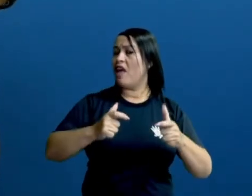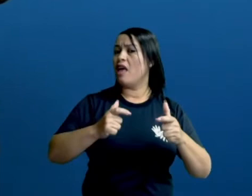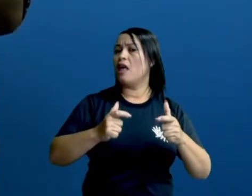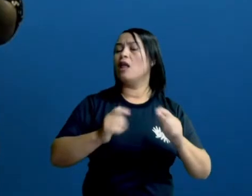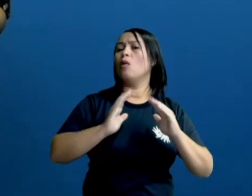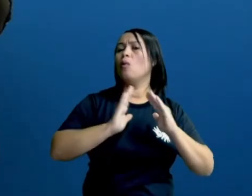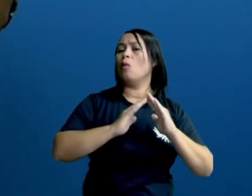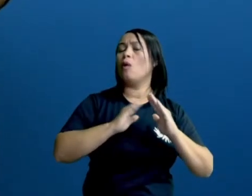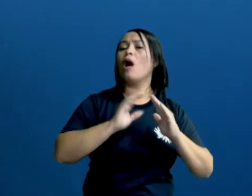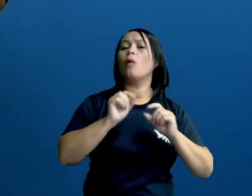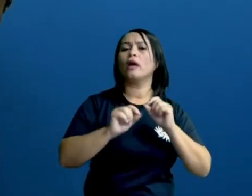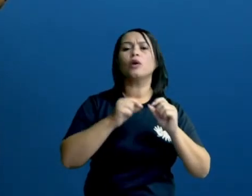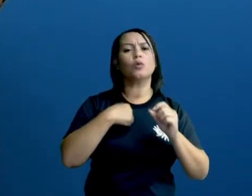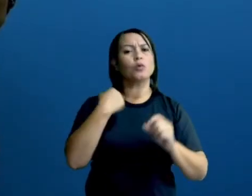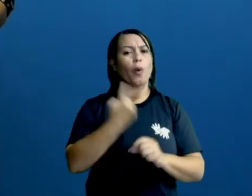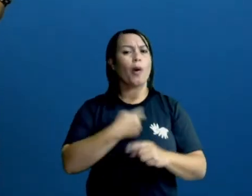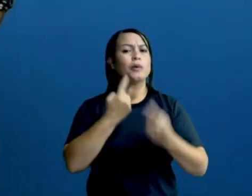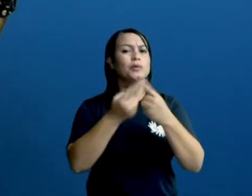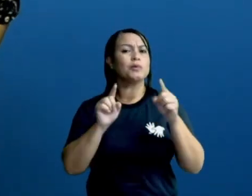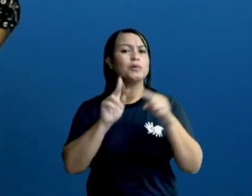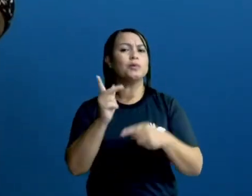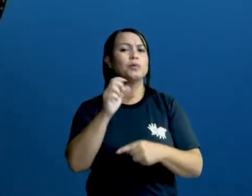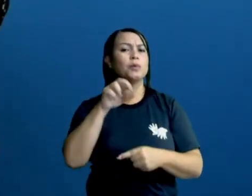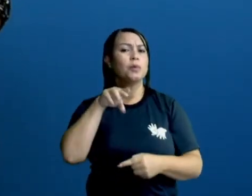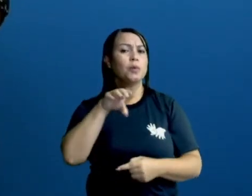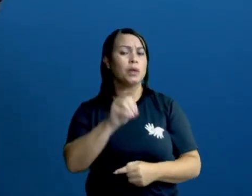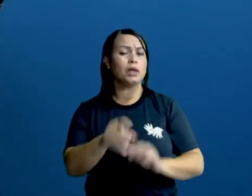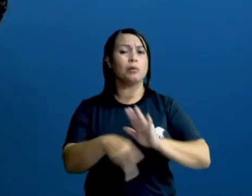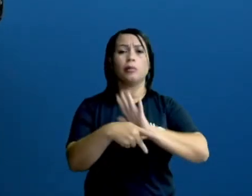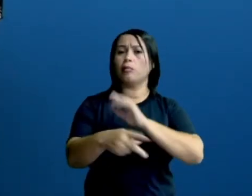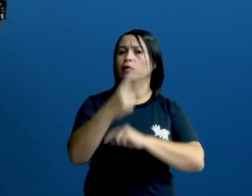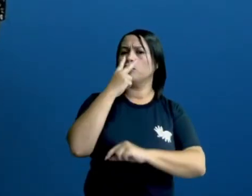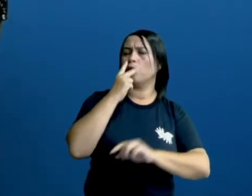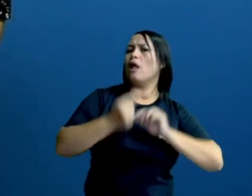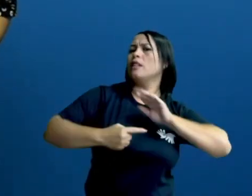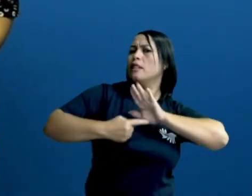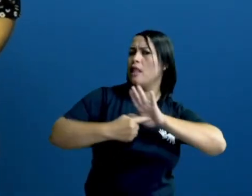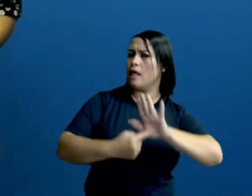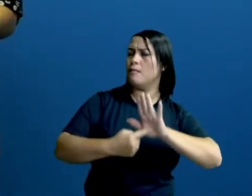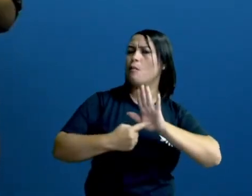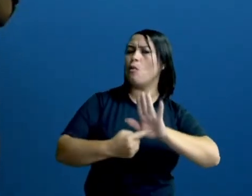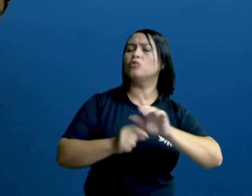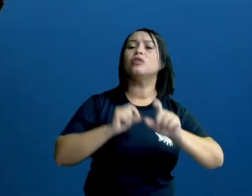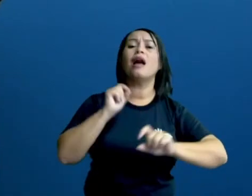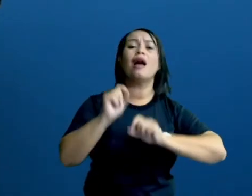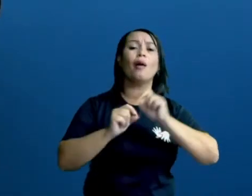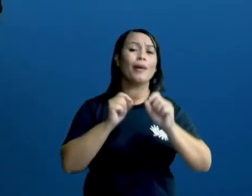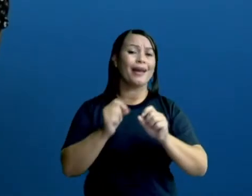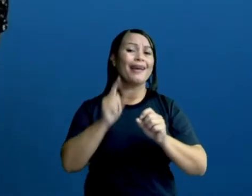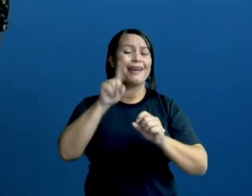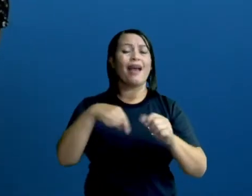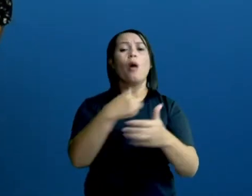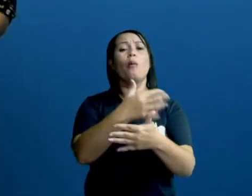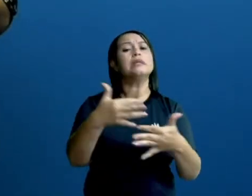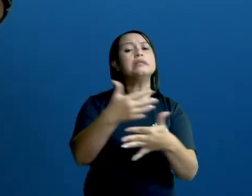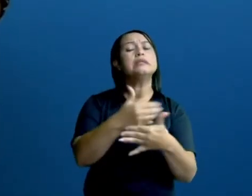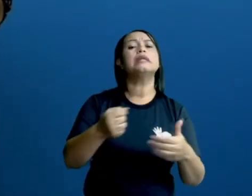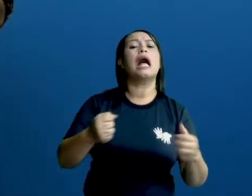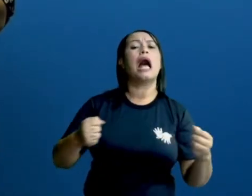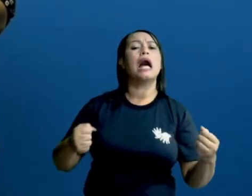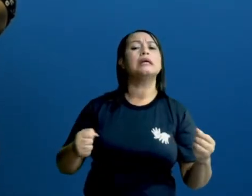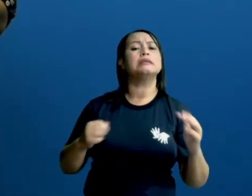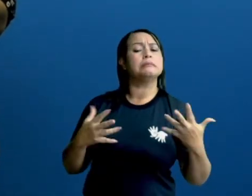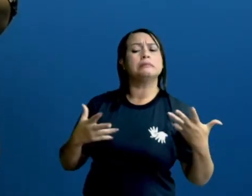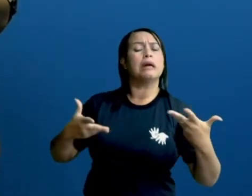que o nosso hino, o hino da cidade da Vitória de Santo Antão, tende a apresentar é de que é uma cidade de glórias,